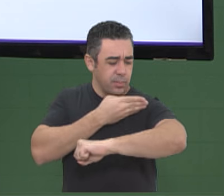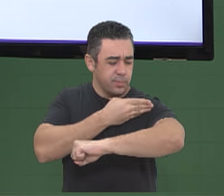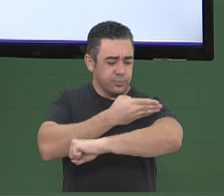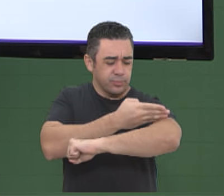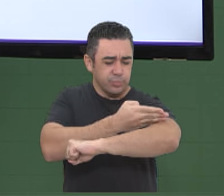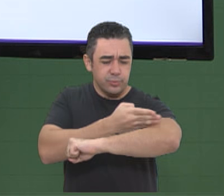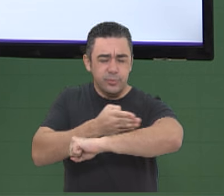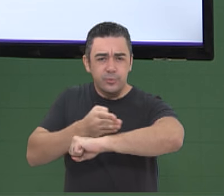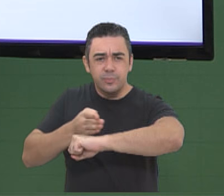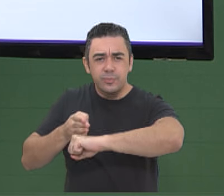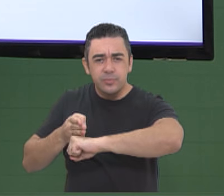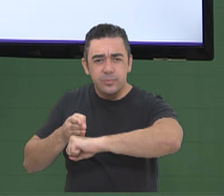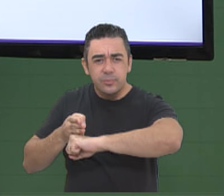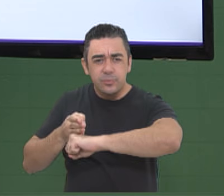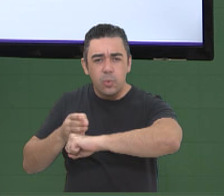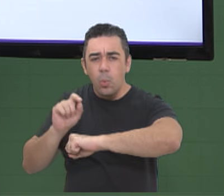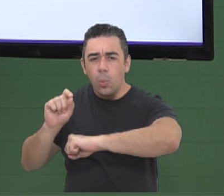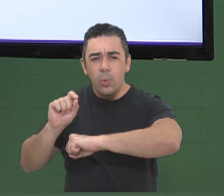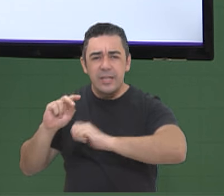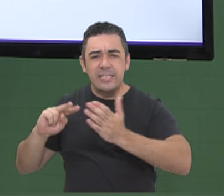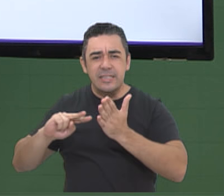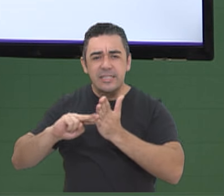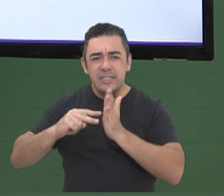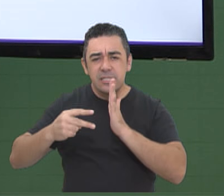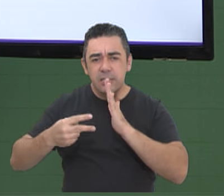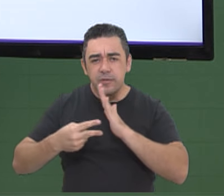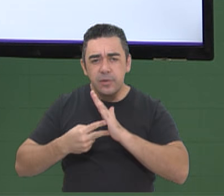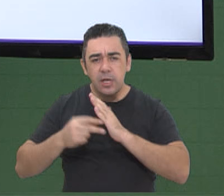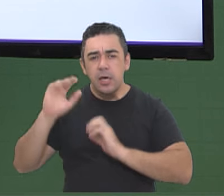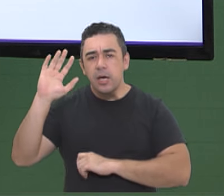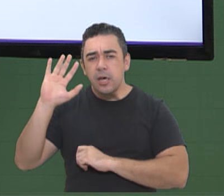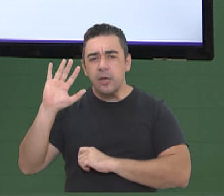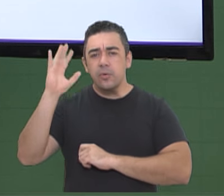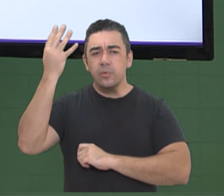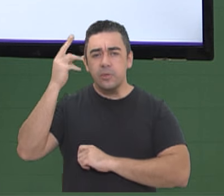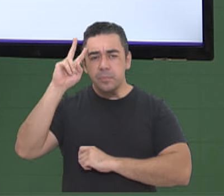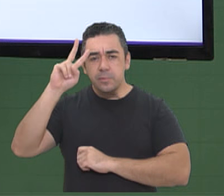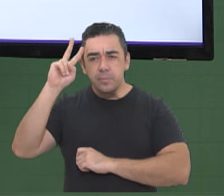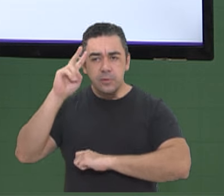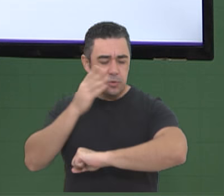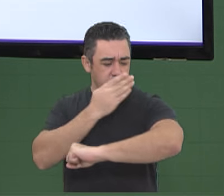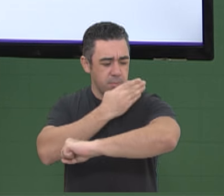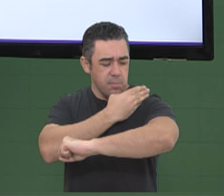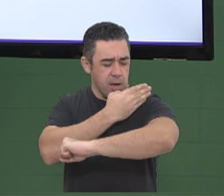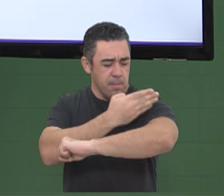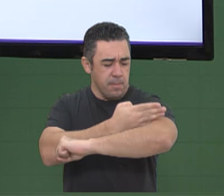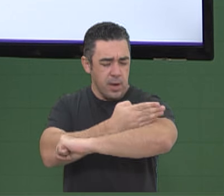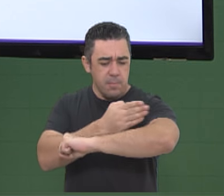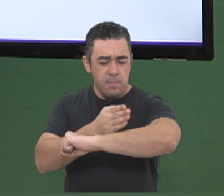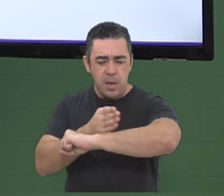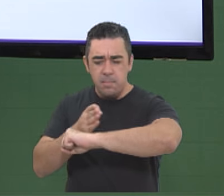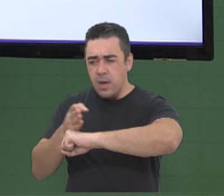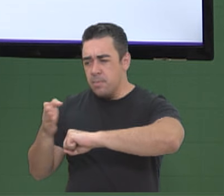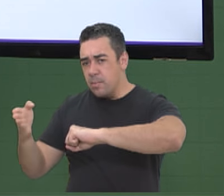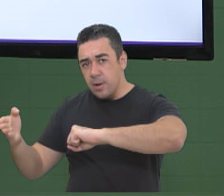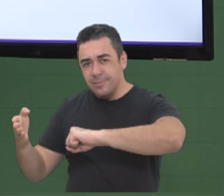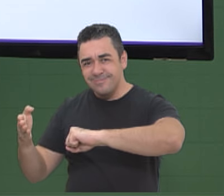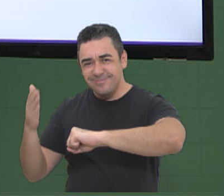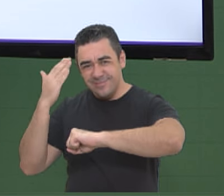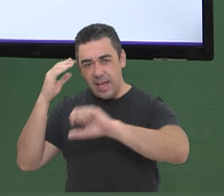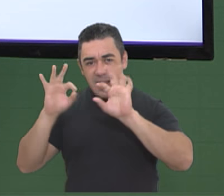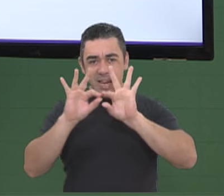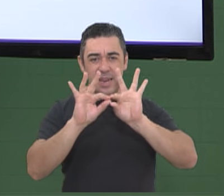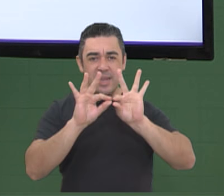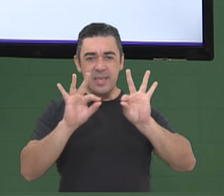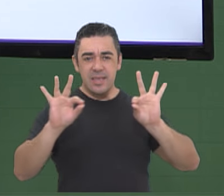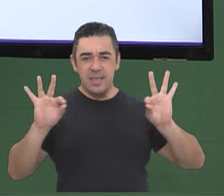cronológica, né? Ela quer dizer o quê? São os fatos históricos que acontecem na vida da humanidade, né?